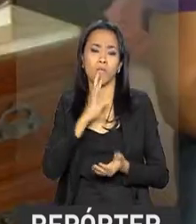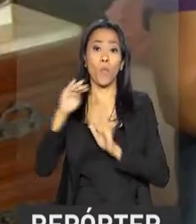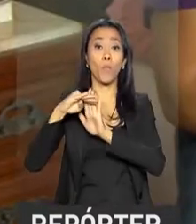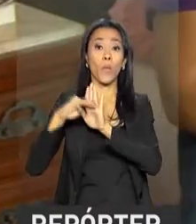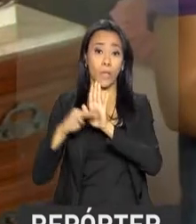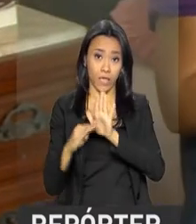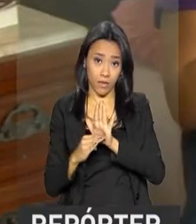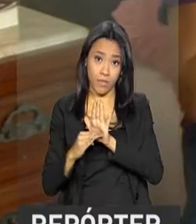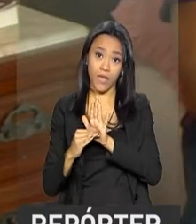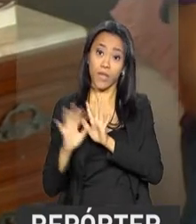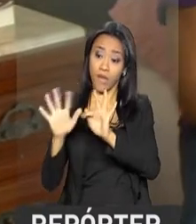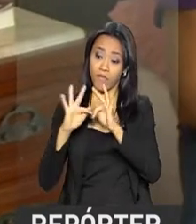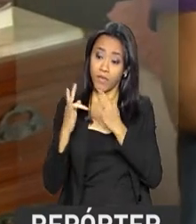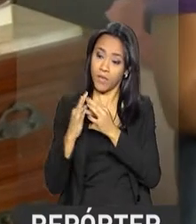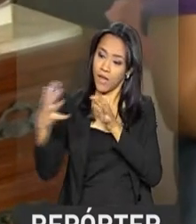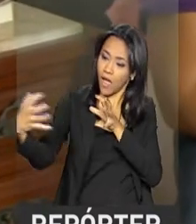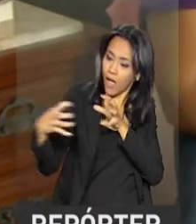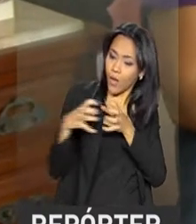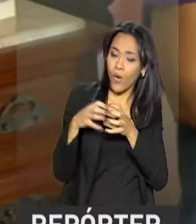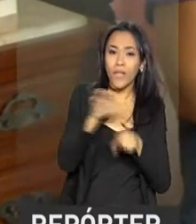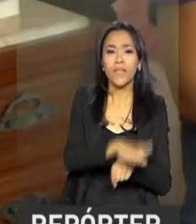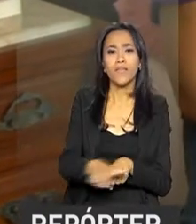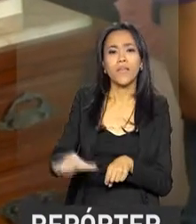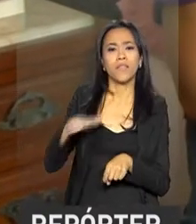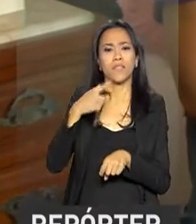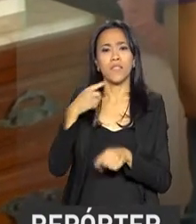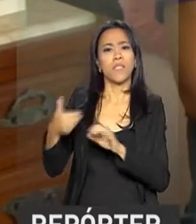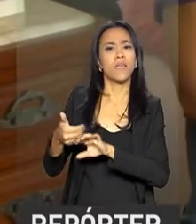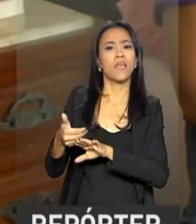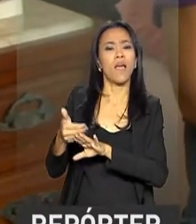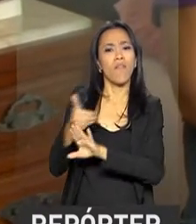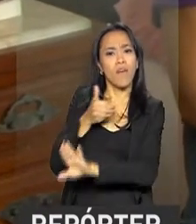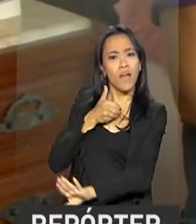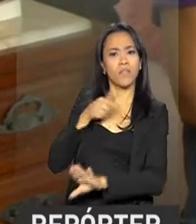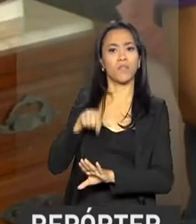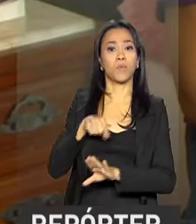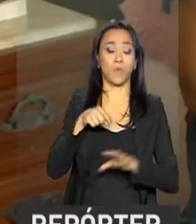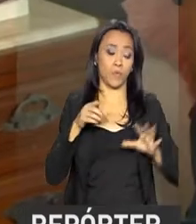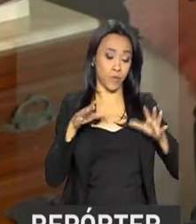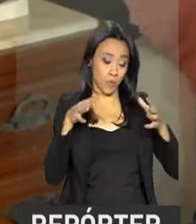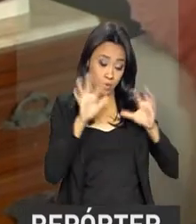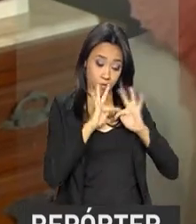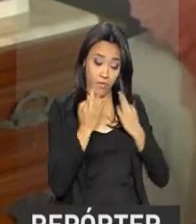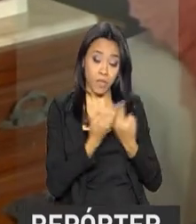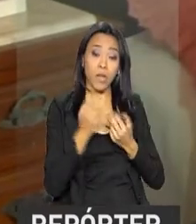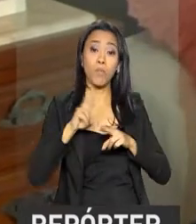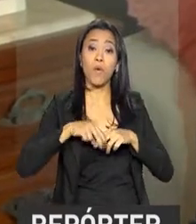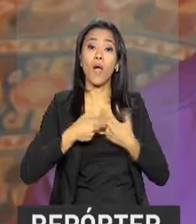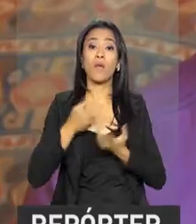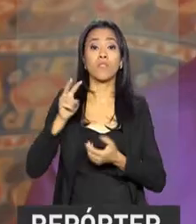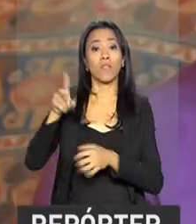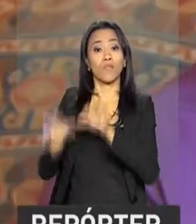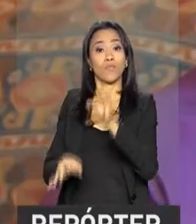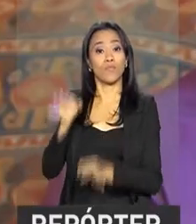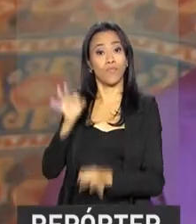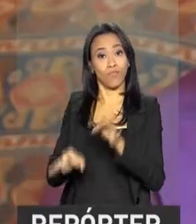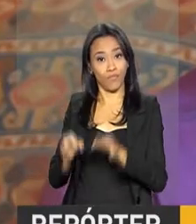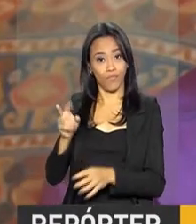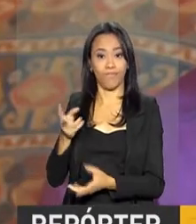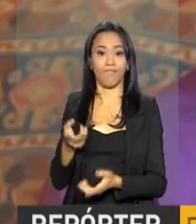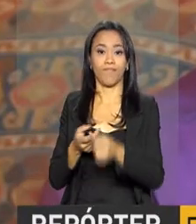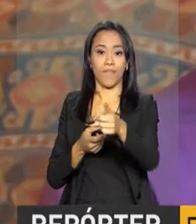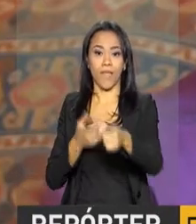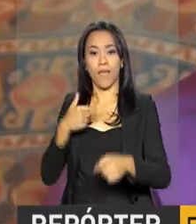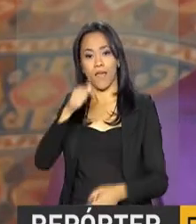Acolhedora, que busca lares temporários para crianças afastadas do convívio familiar por medidas de proteção. Eu caminhando na rua,